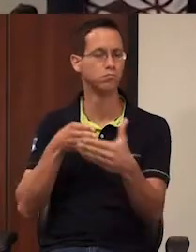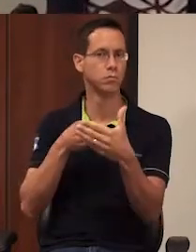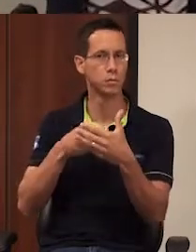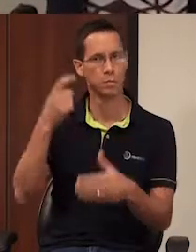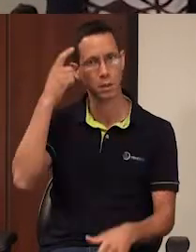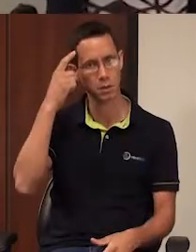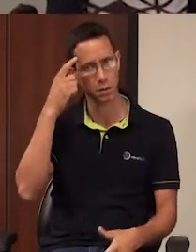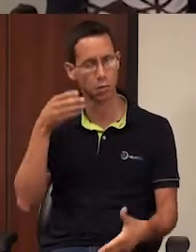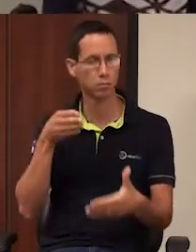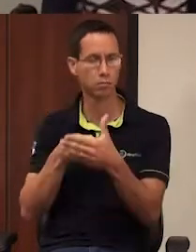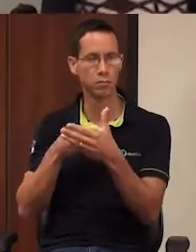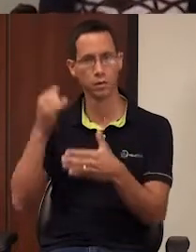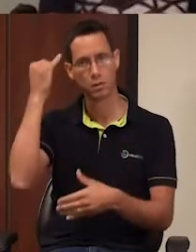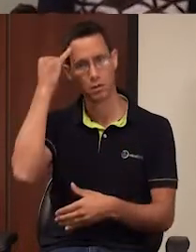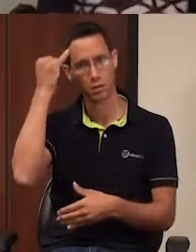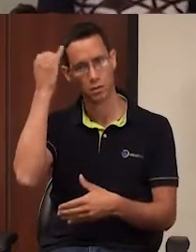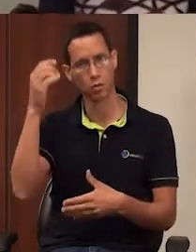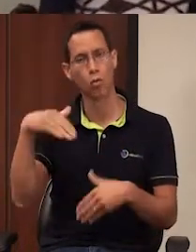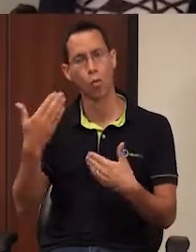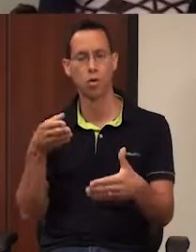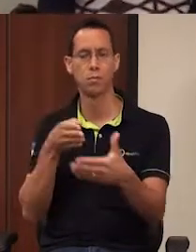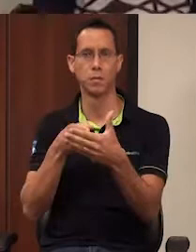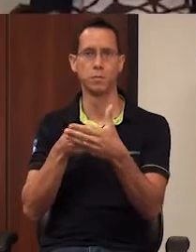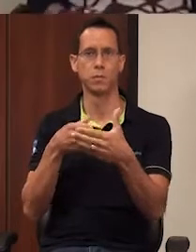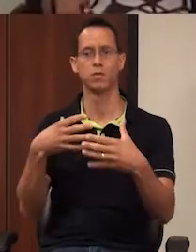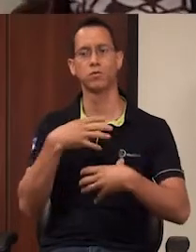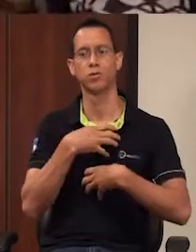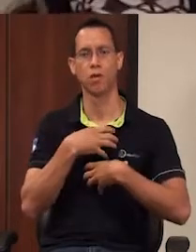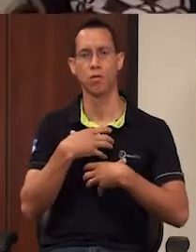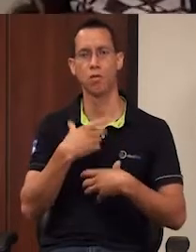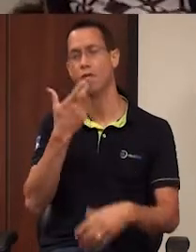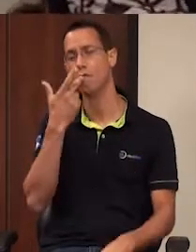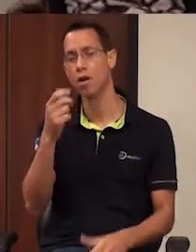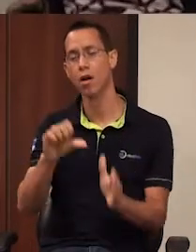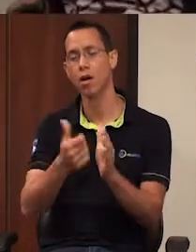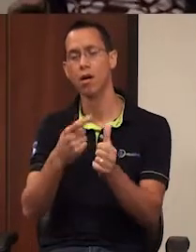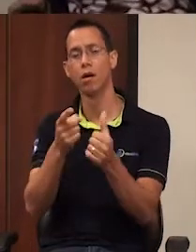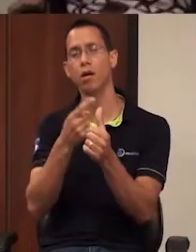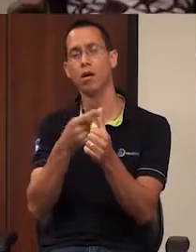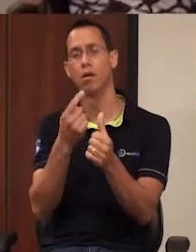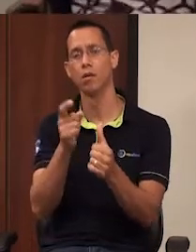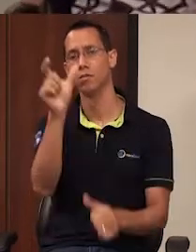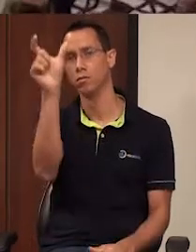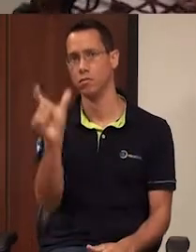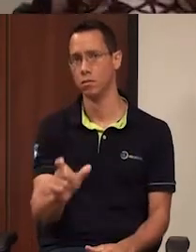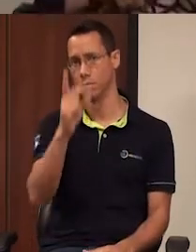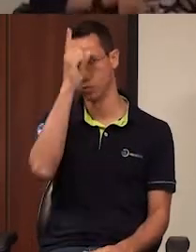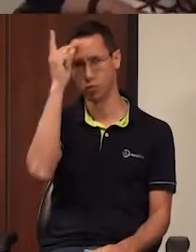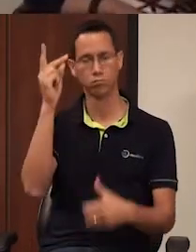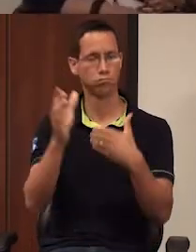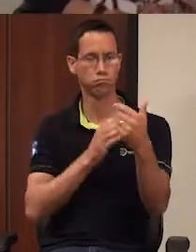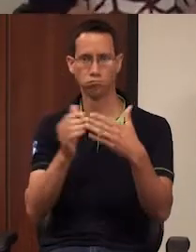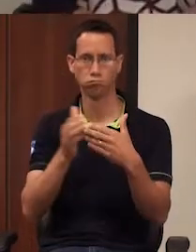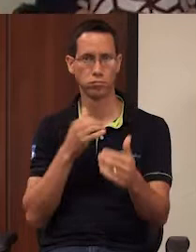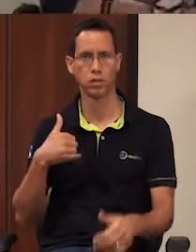intelectual ou então impedimento sensorial, né? A gente está falando de pessoas, então também não importa a idade dela, né? E eu